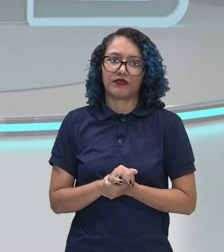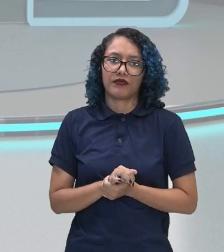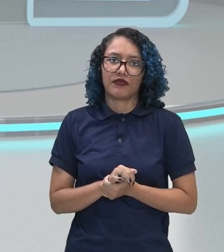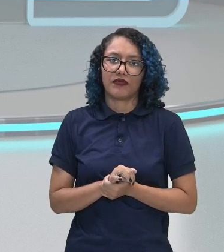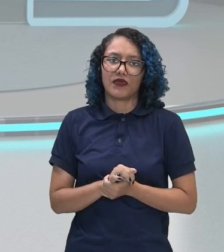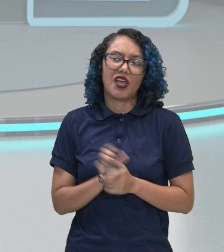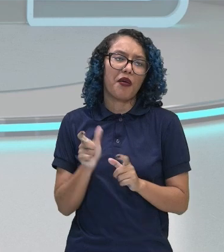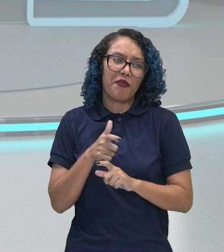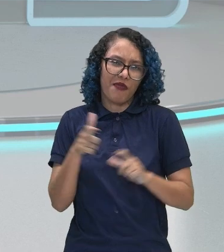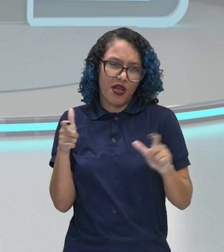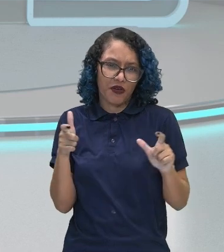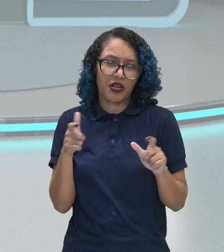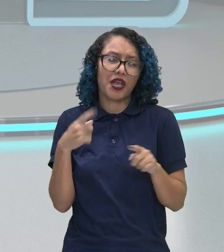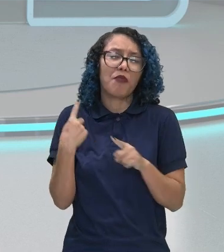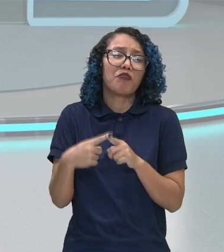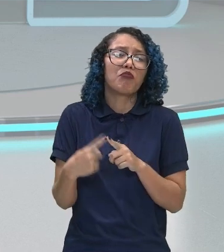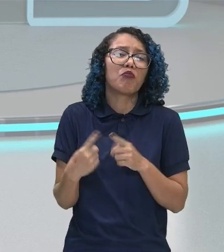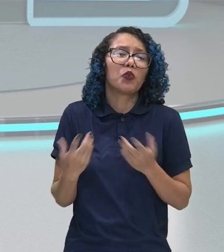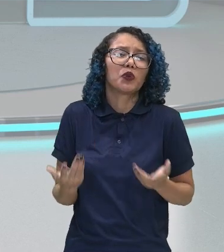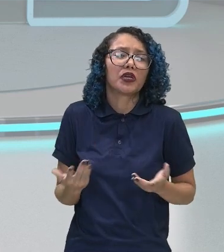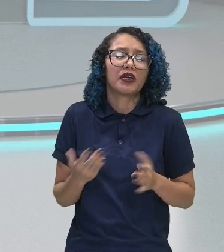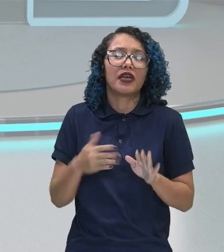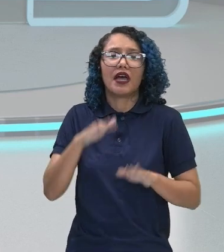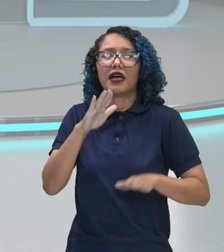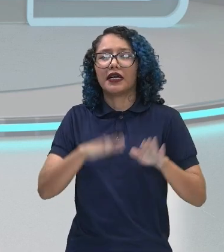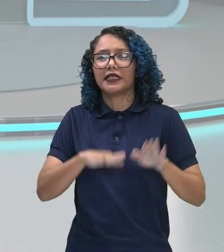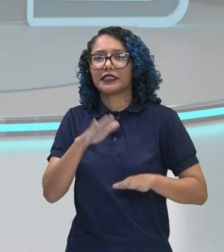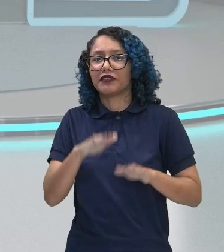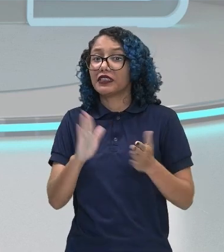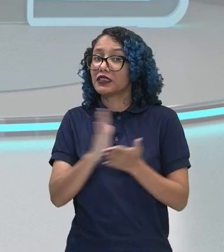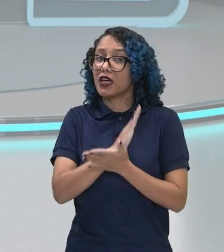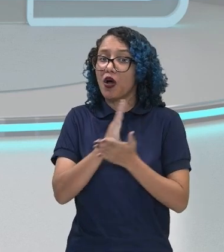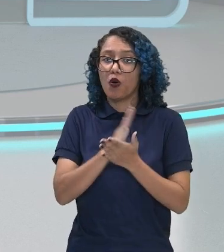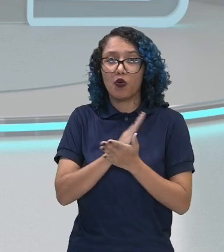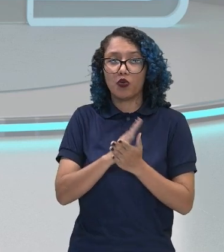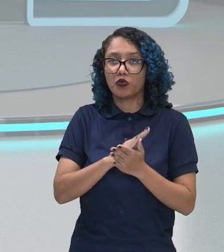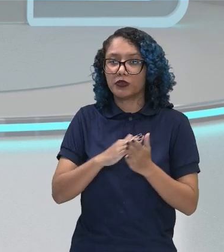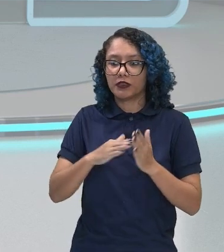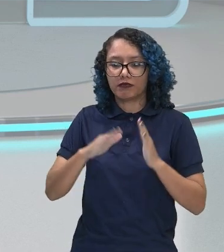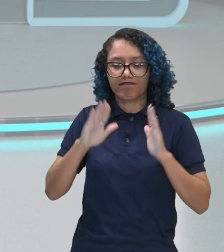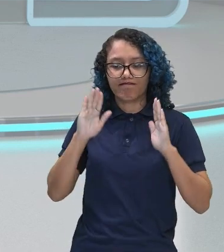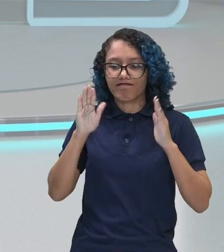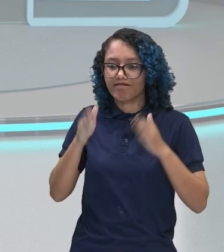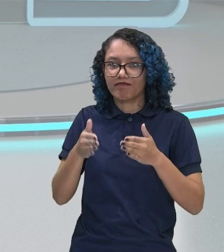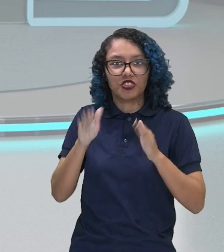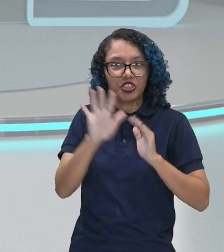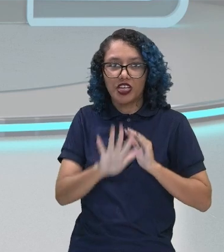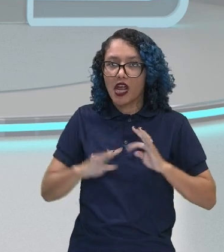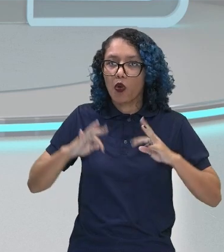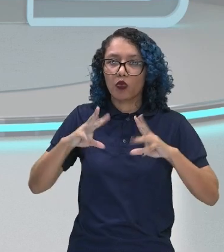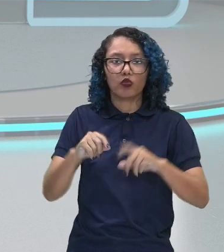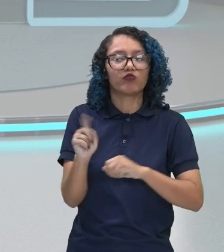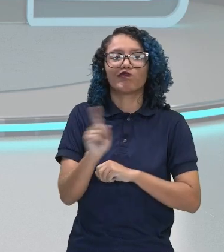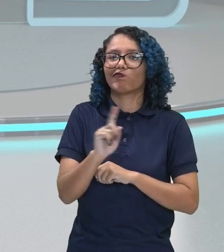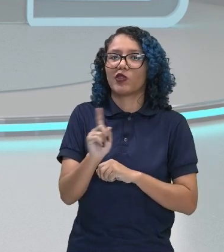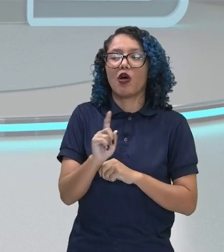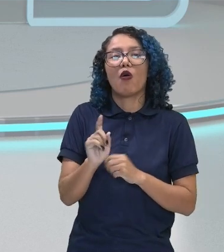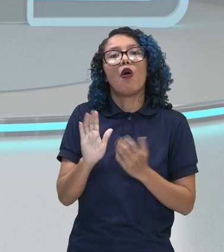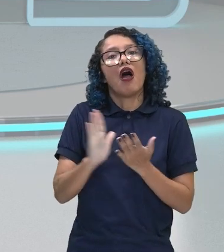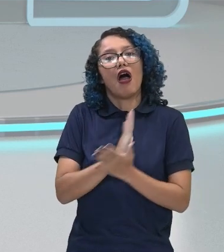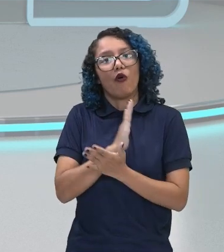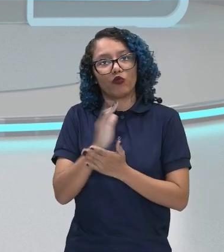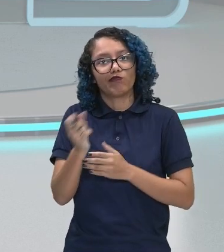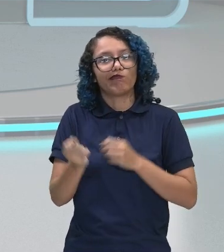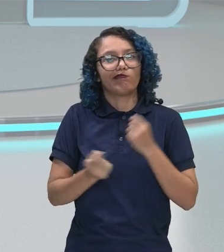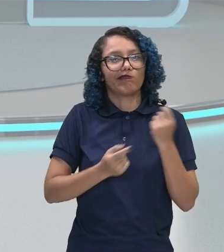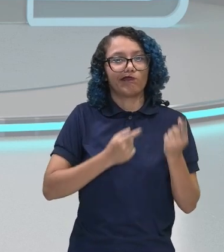das vezes. É porque, às vezes, né, foge dessa regra, não existe uma regra absoluta. Poucas situações nós podemos dizer que